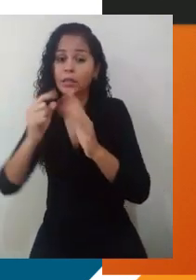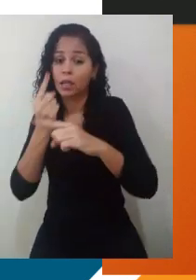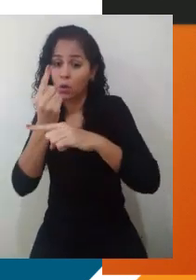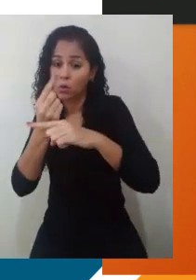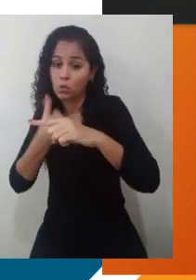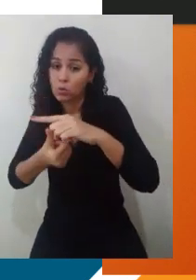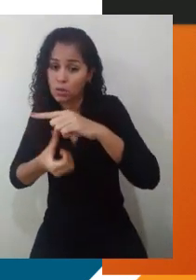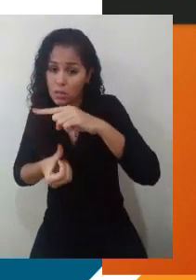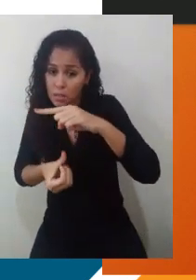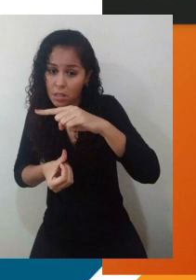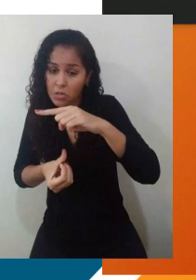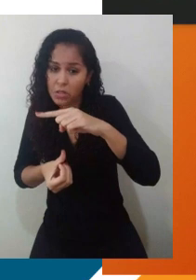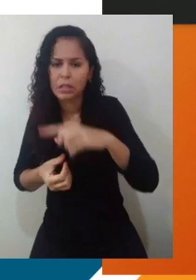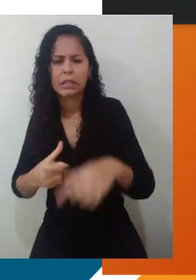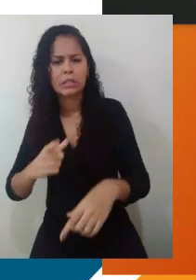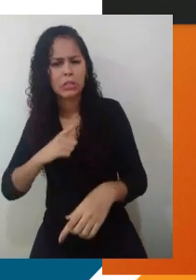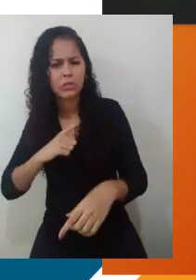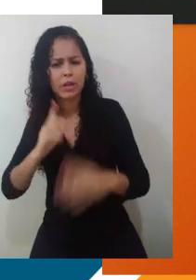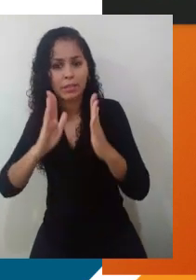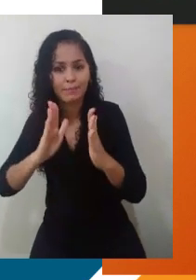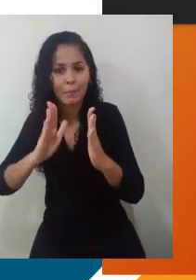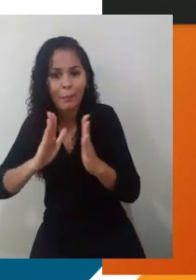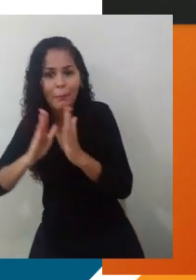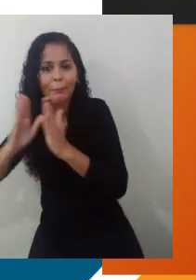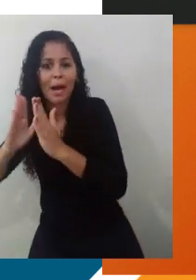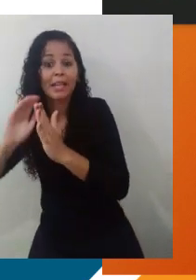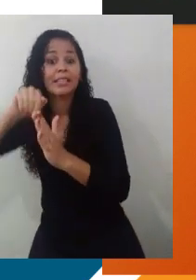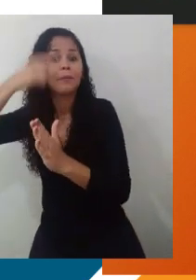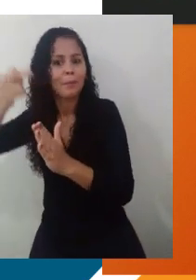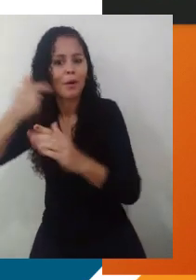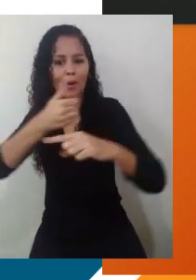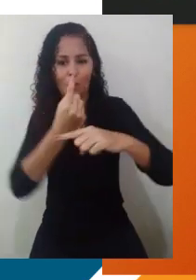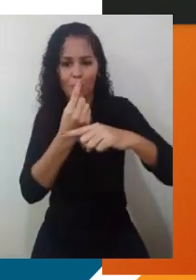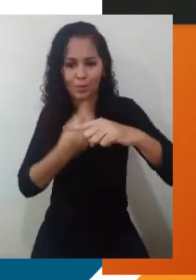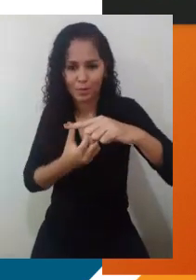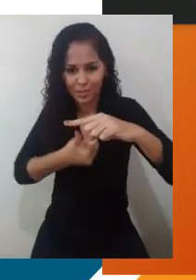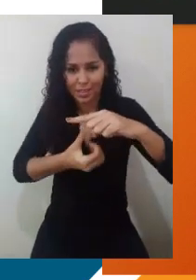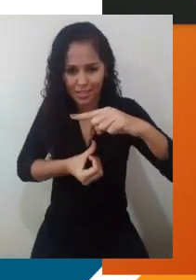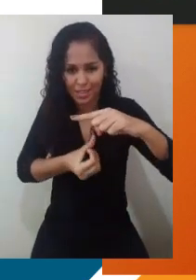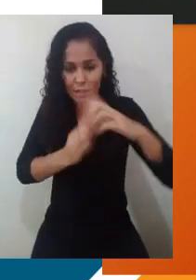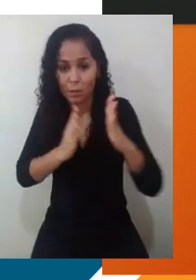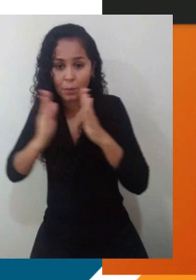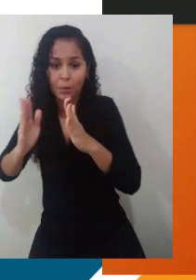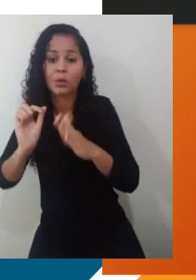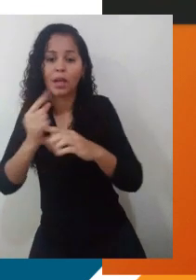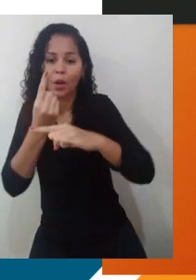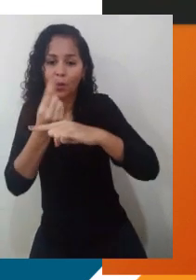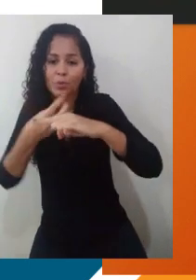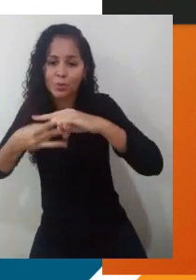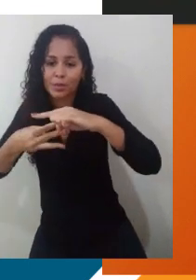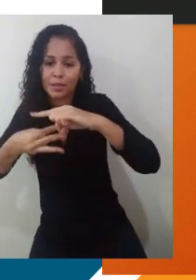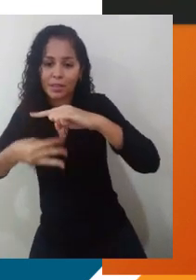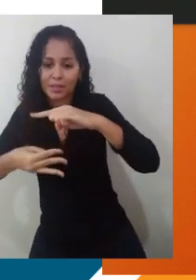16, e se houvesse uma parcela a mais depois do 1 sobre 16, essa parcela seria 1 sobre 32.